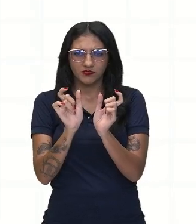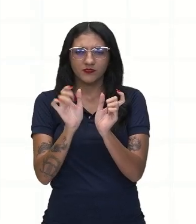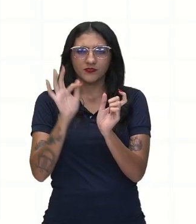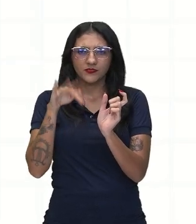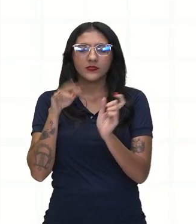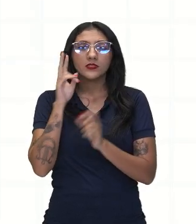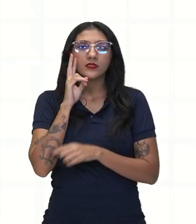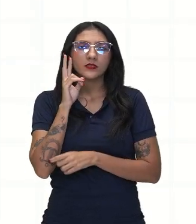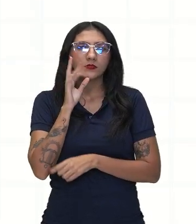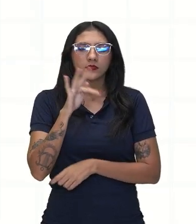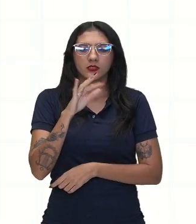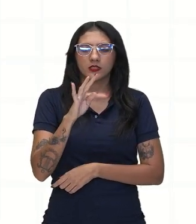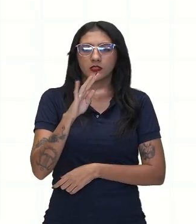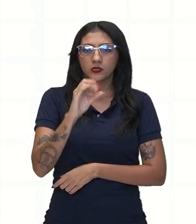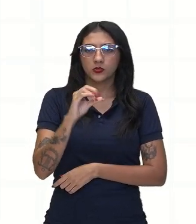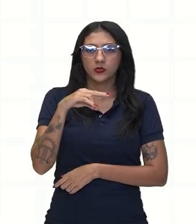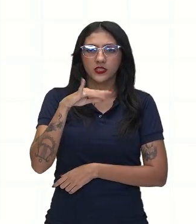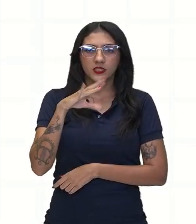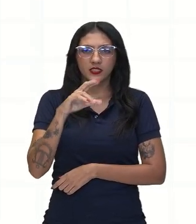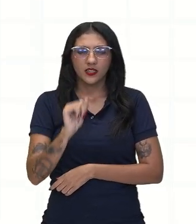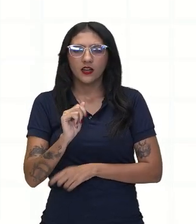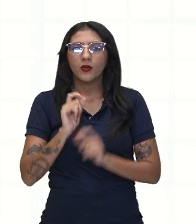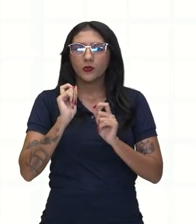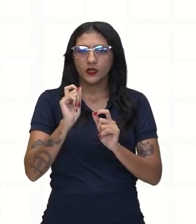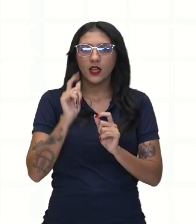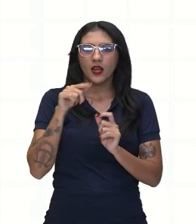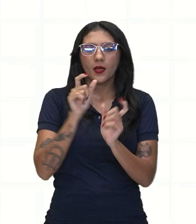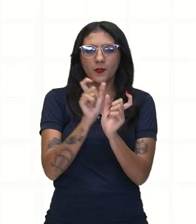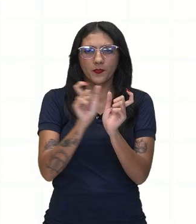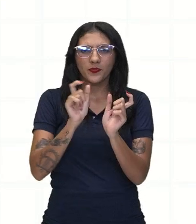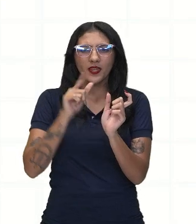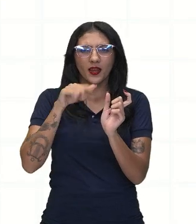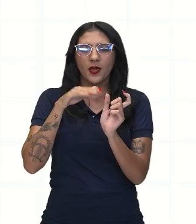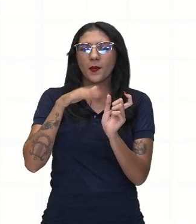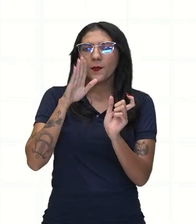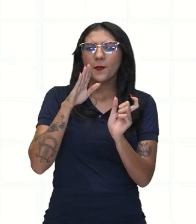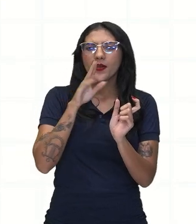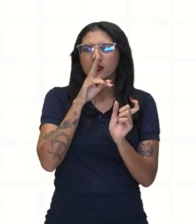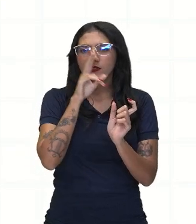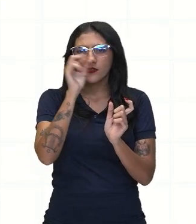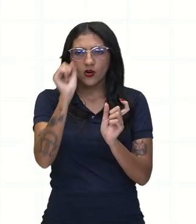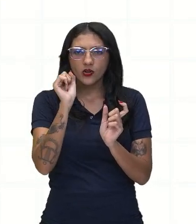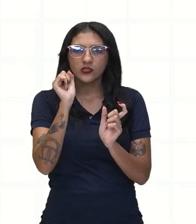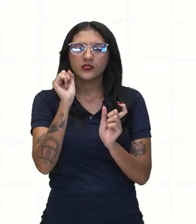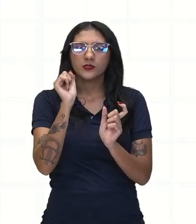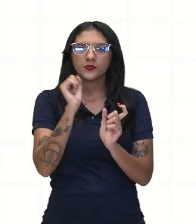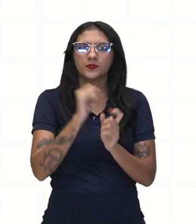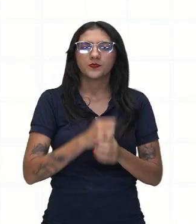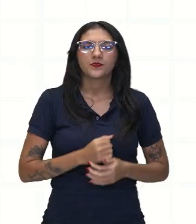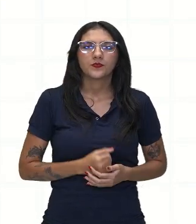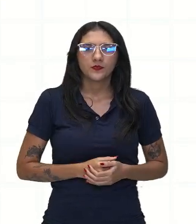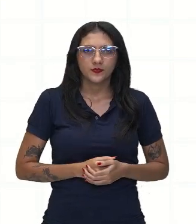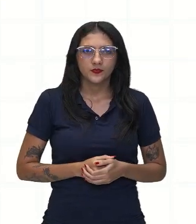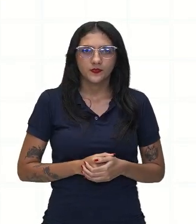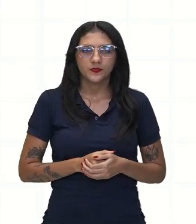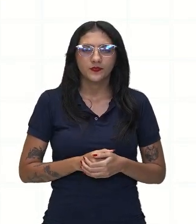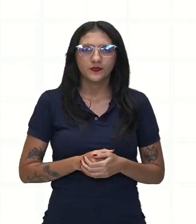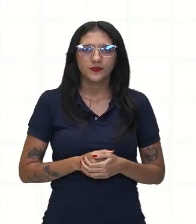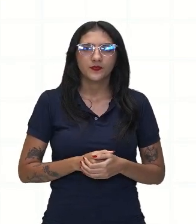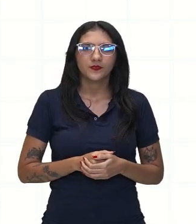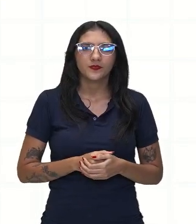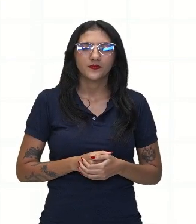sílaba tônica é aquela que a gente pronuncia com mais intensidade, né? Aí no senso comum não,